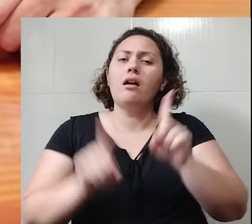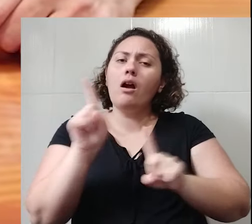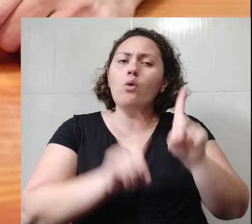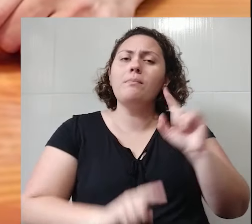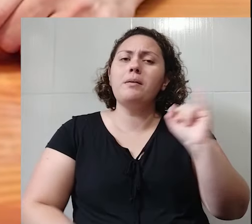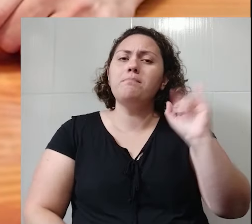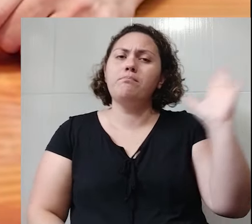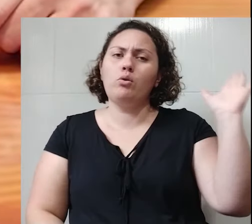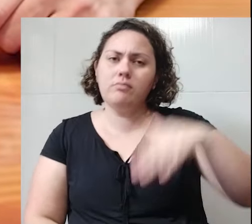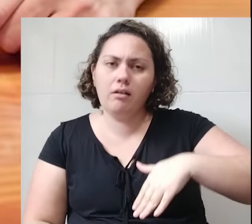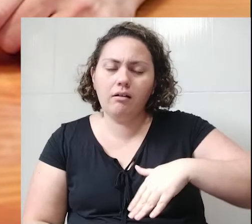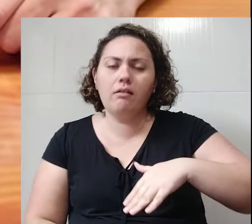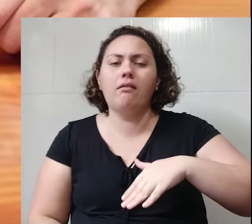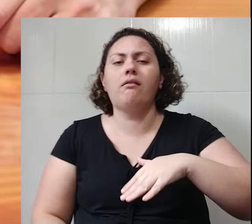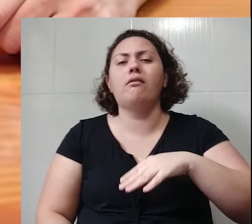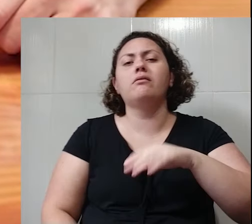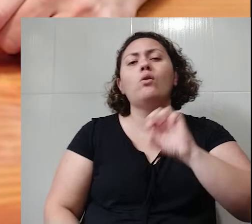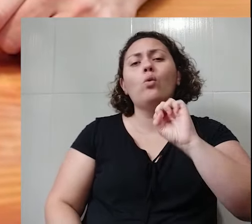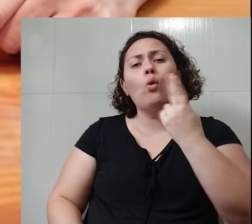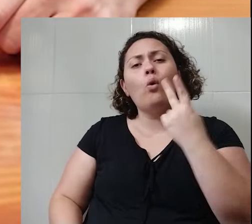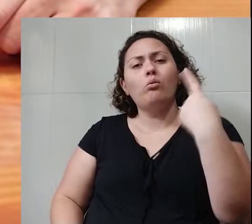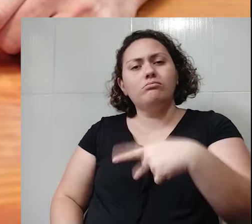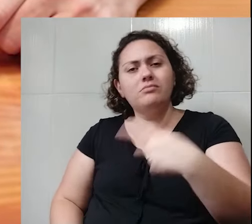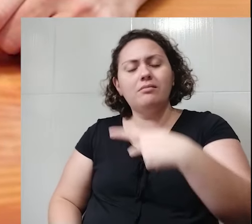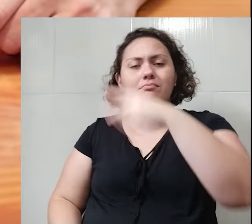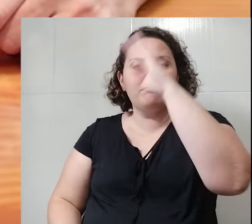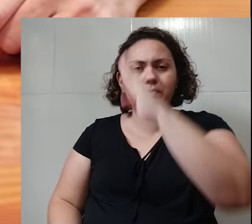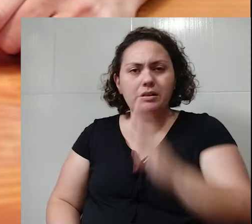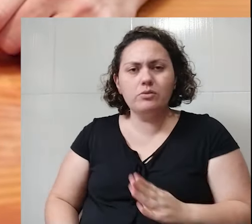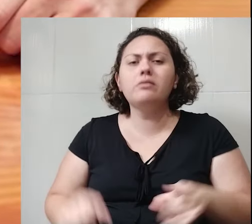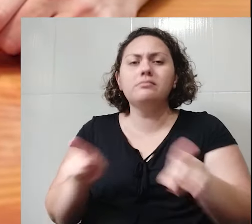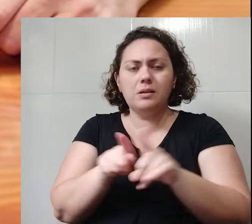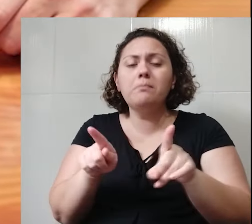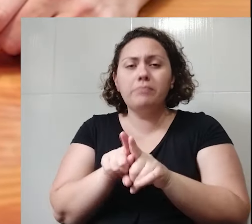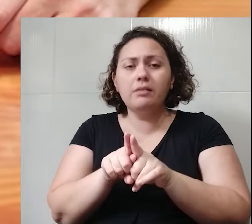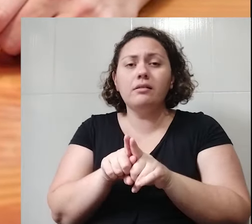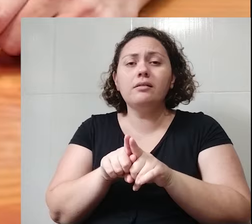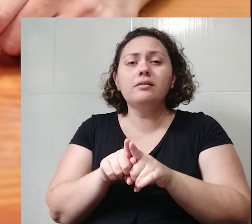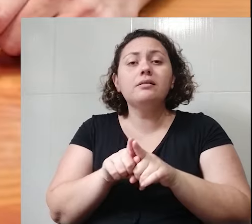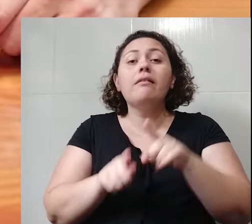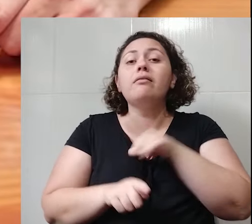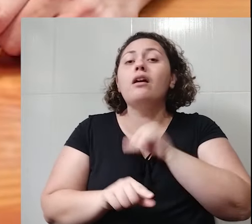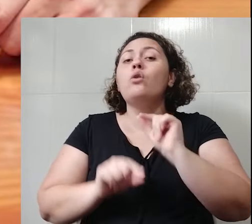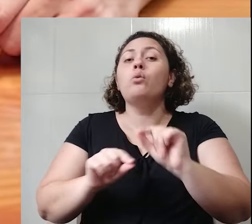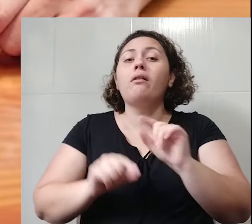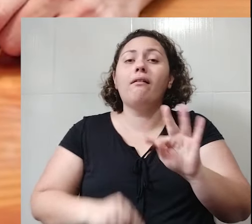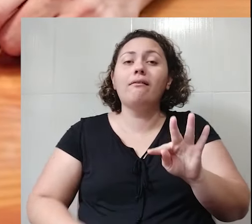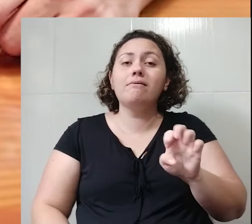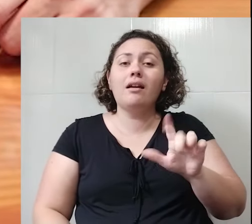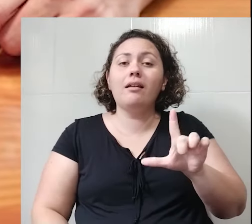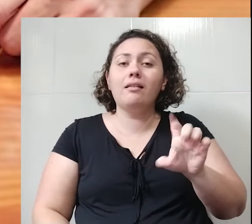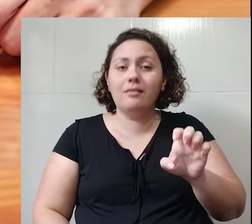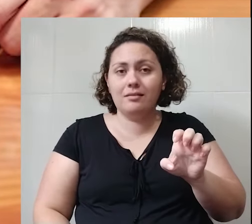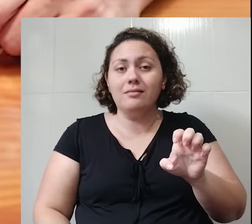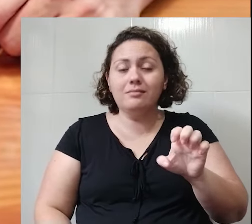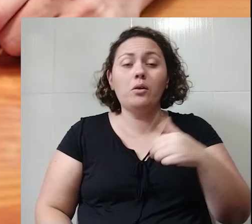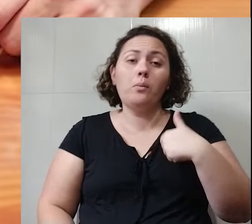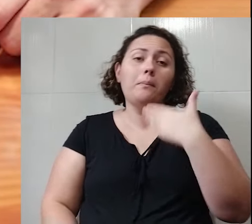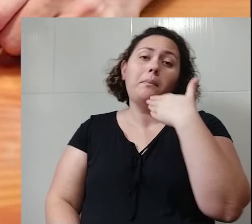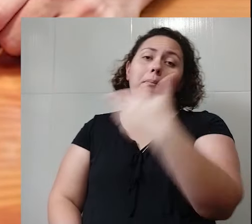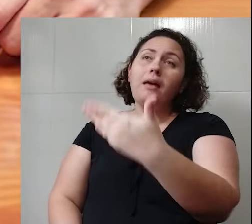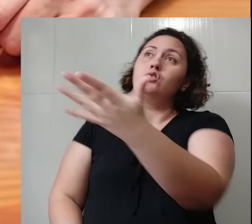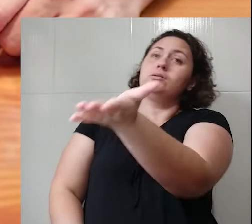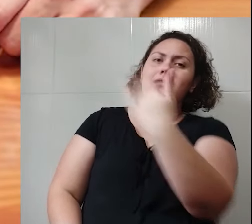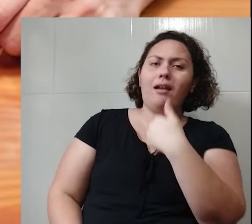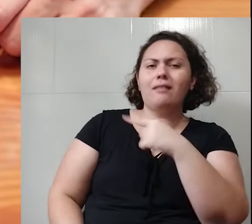algumas importadoras de vinho, os consumidores, os produtores nacionais também têm fazendo muito teleentrega, tem vários sites,